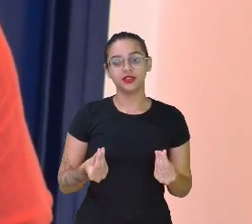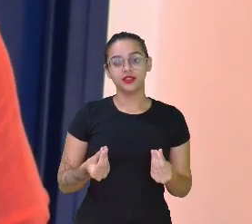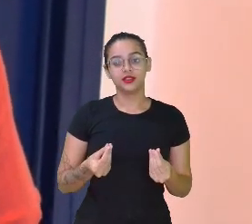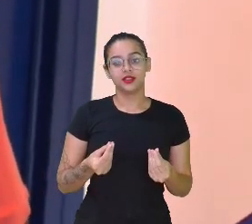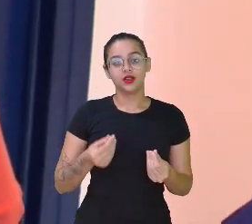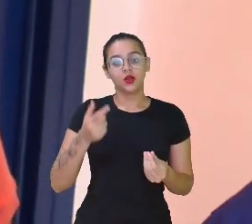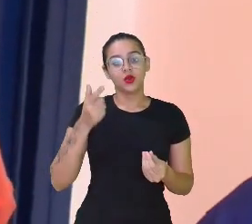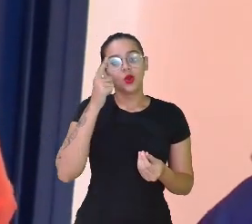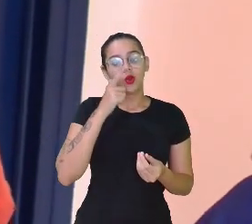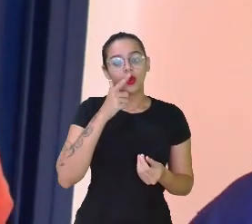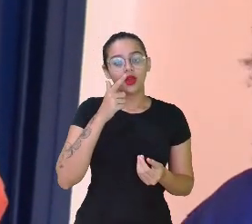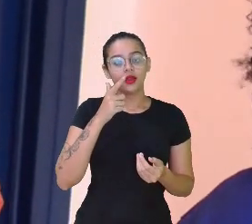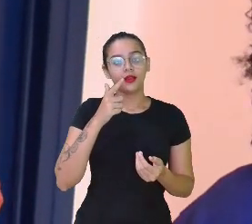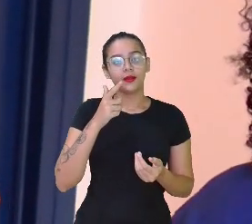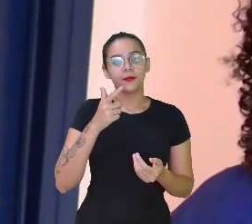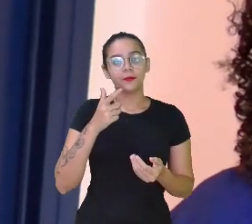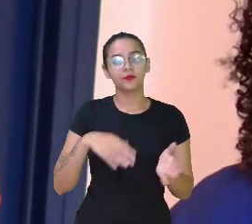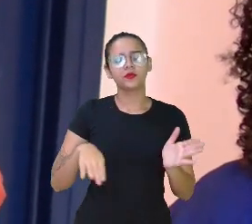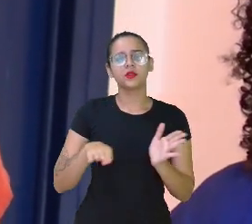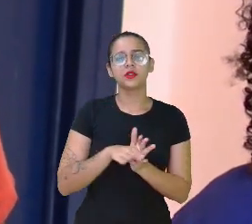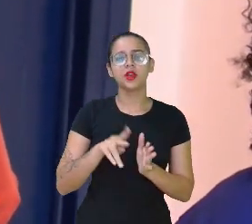alcançar essas pessoas que são